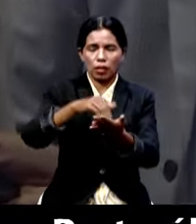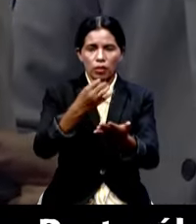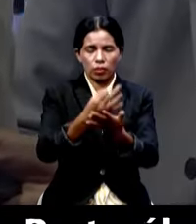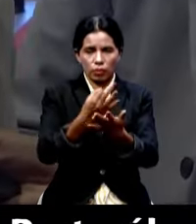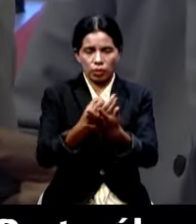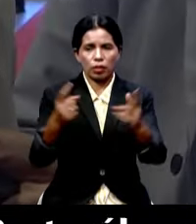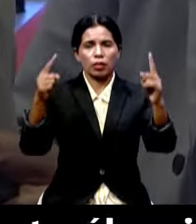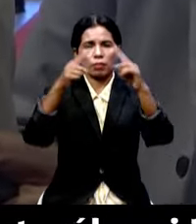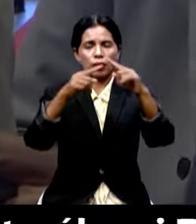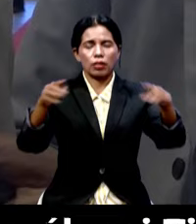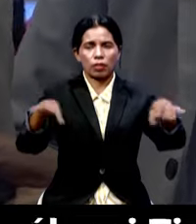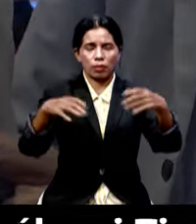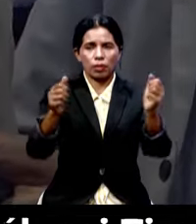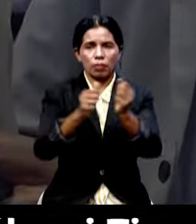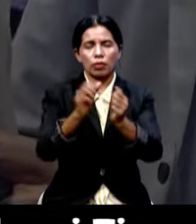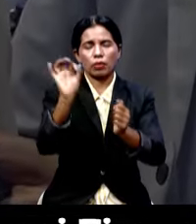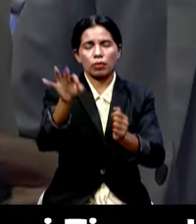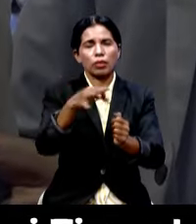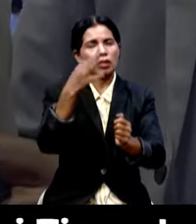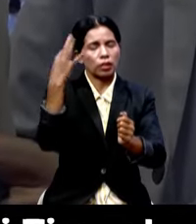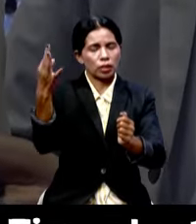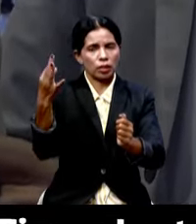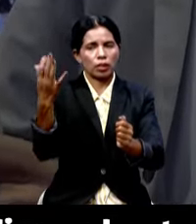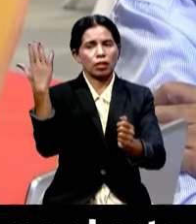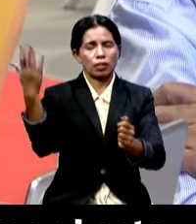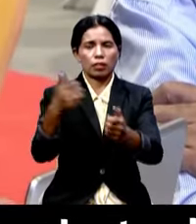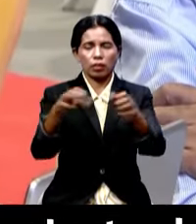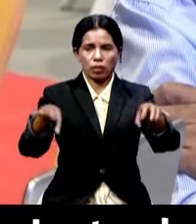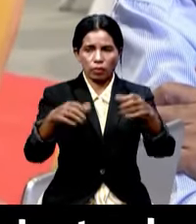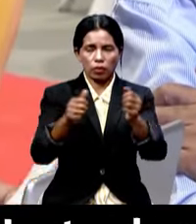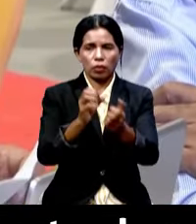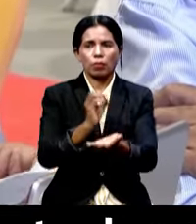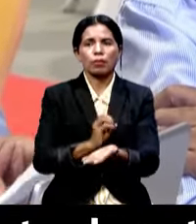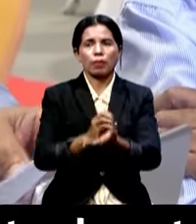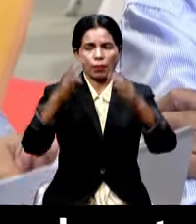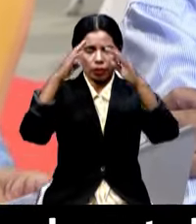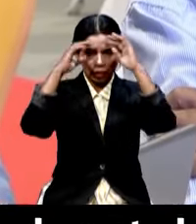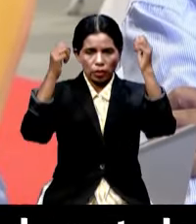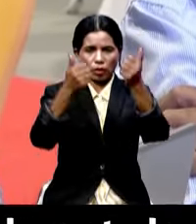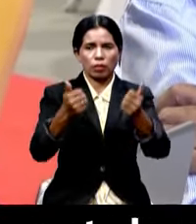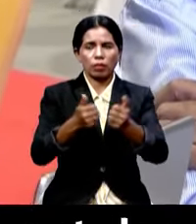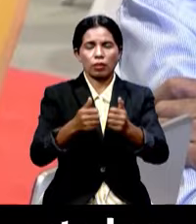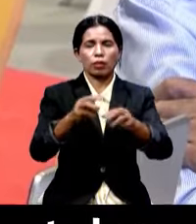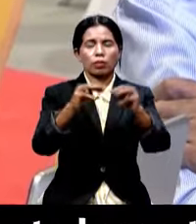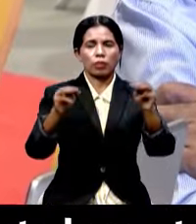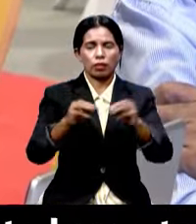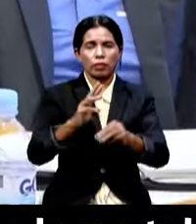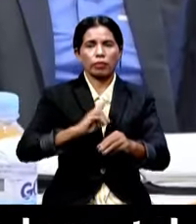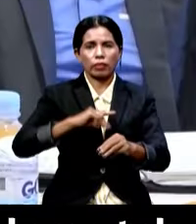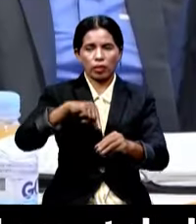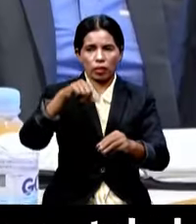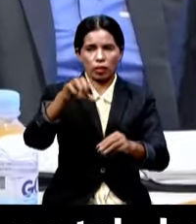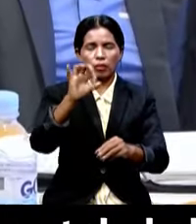para serviços anulo recensia a CRAI, o serviço autônomo alo. Presidente da Autoridade Município Viqueque, Francisco Cruz Simões